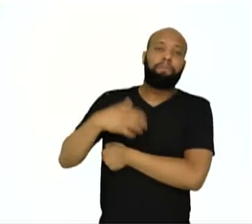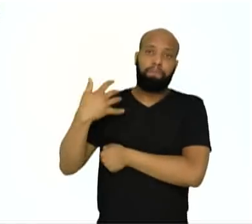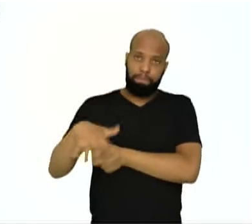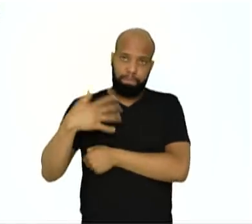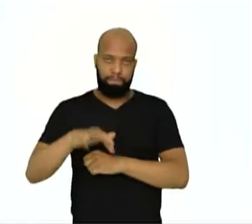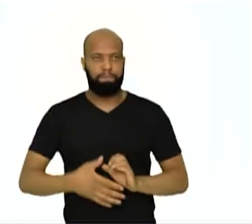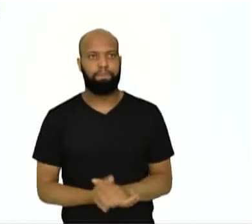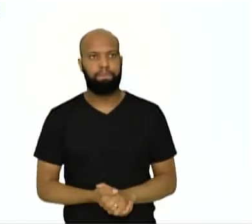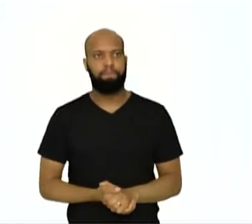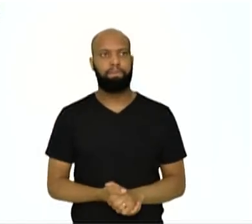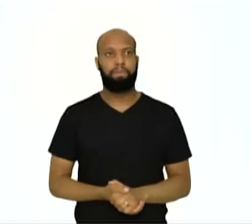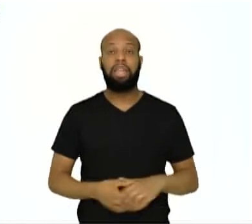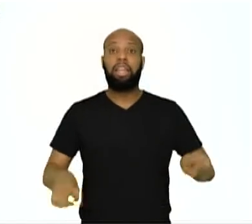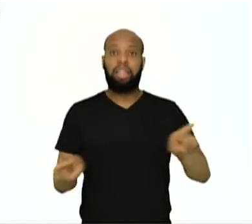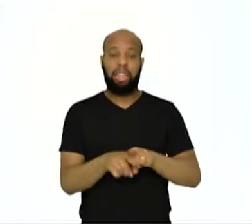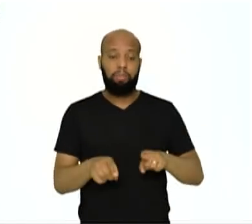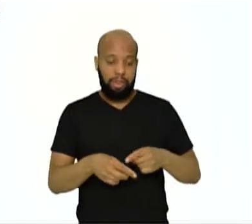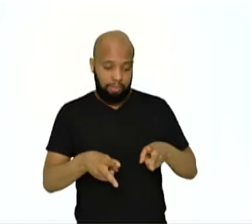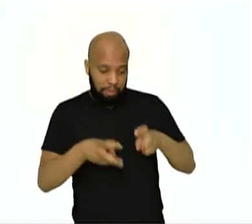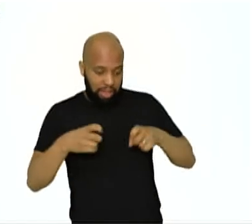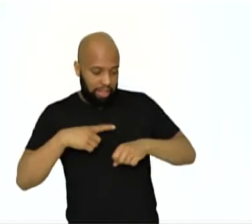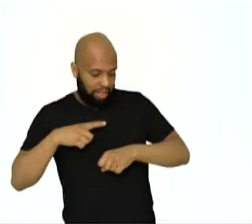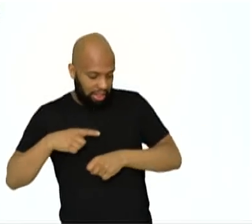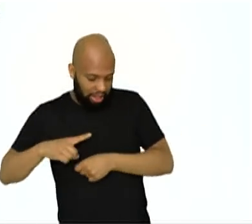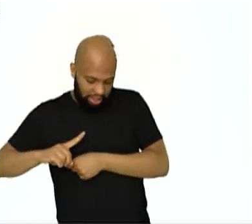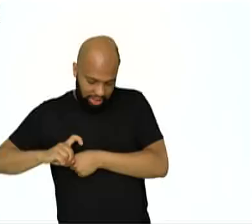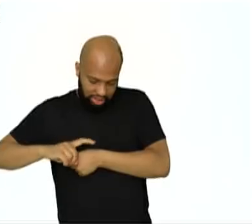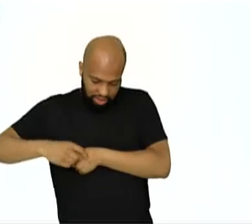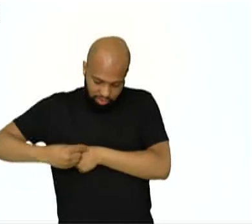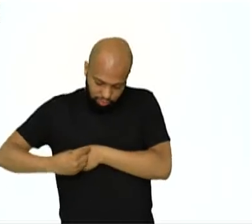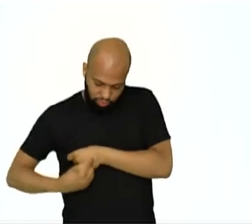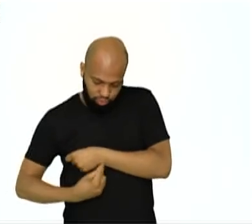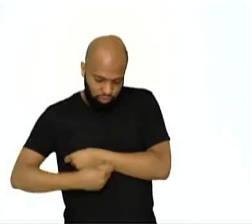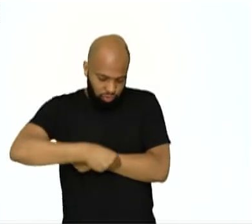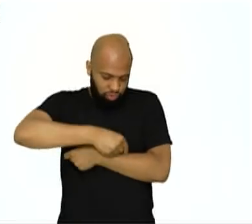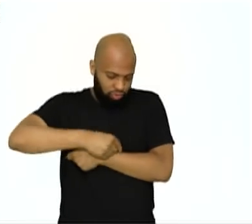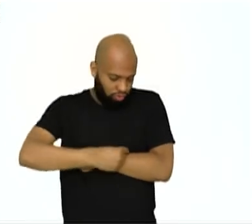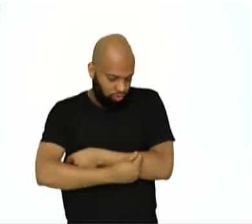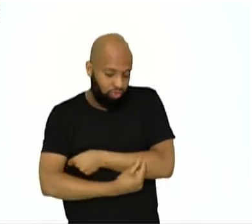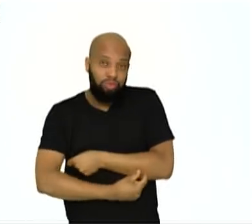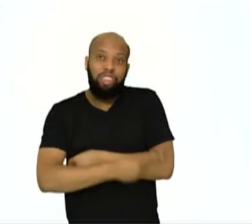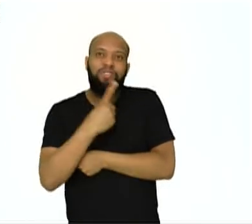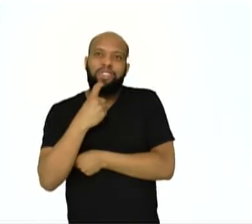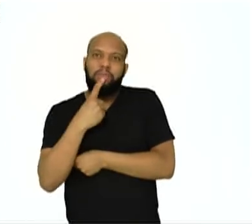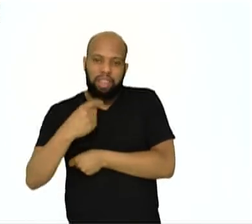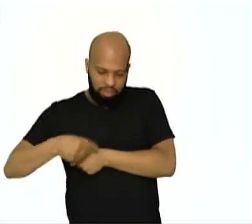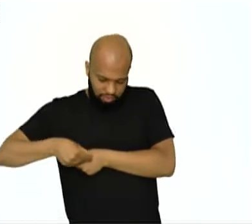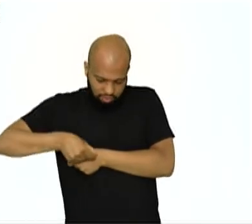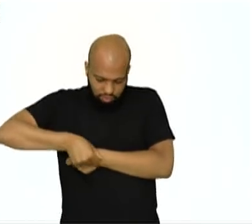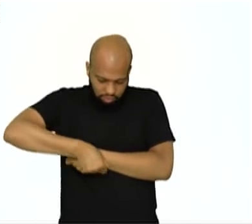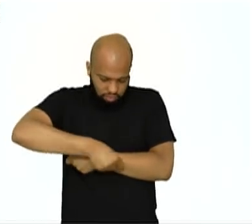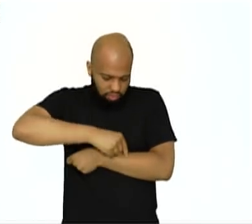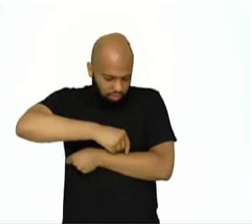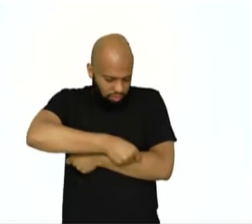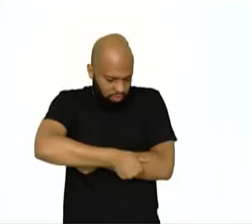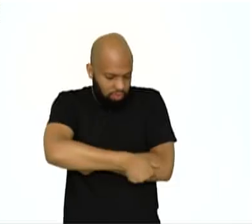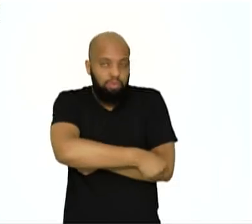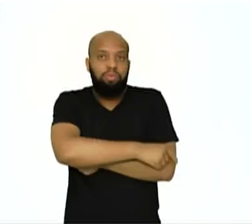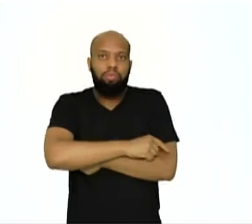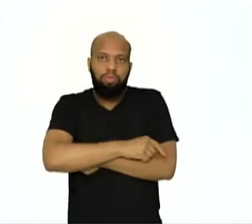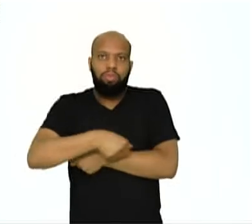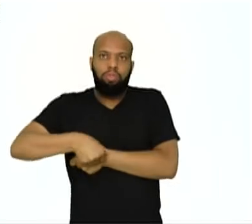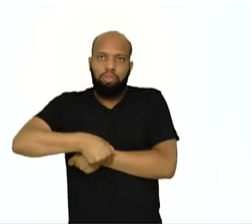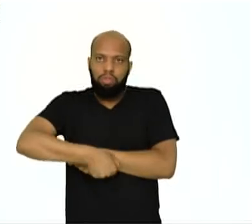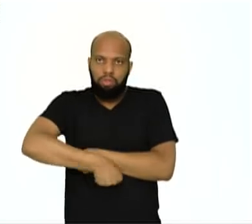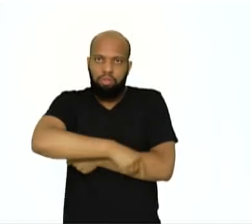coceira. Linhas tortuosas e avermelhadas na pele. Percebam aqui no pé desta pessoa, né, tem as linhas,